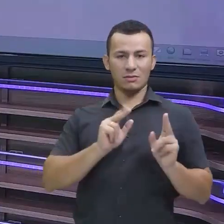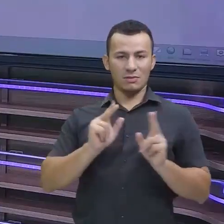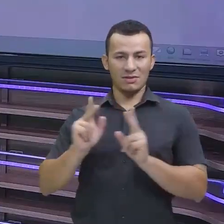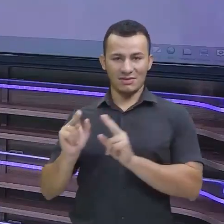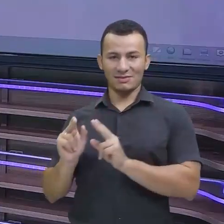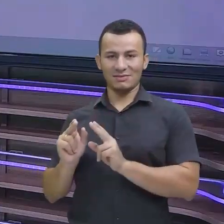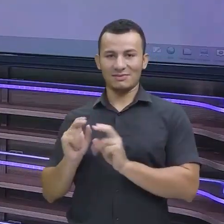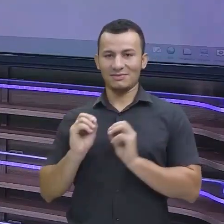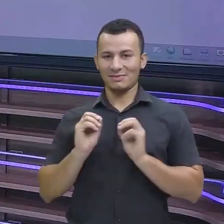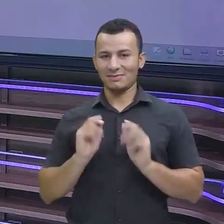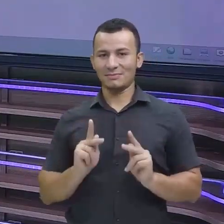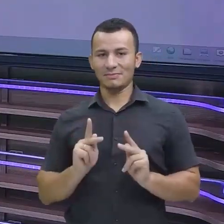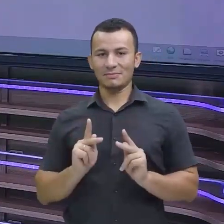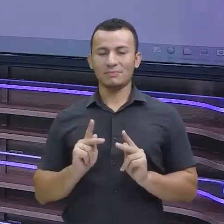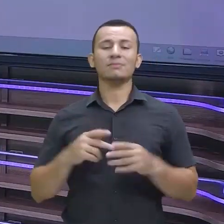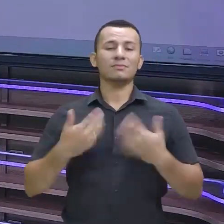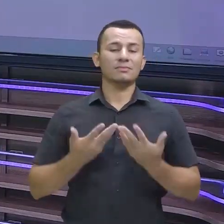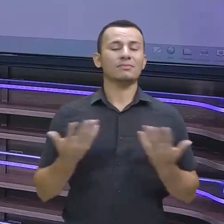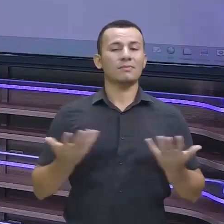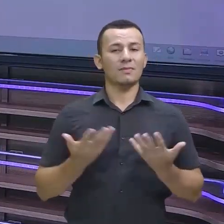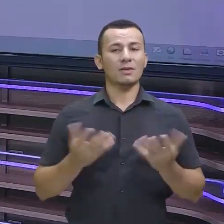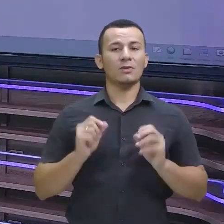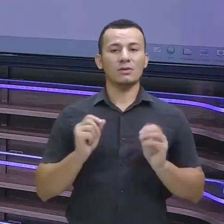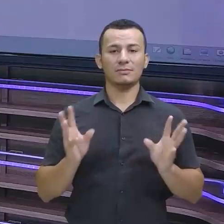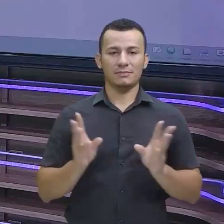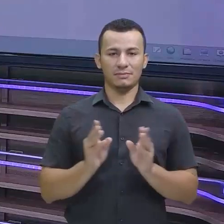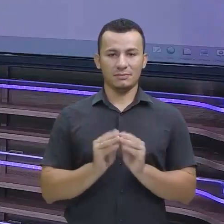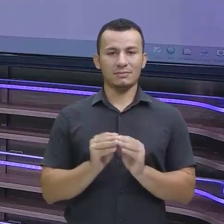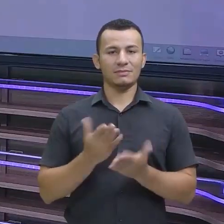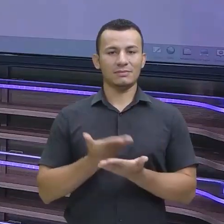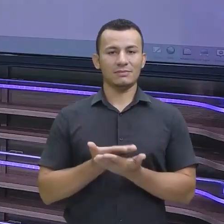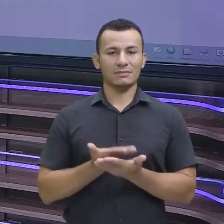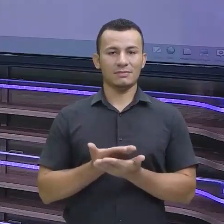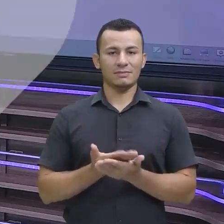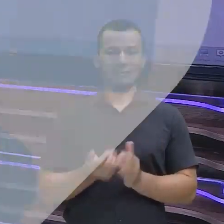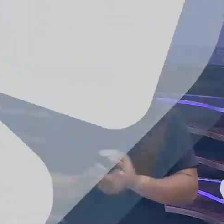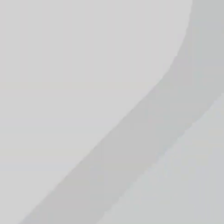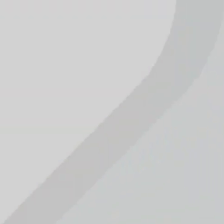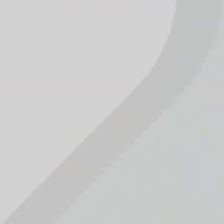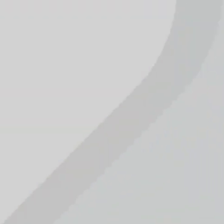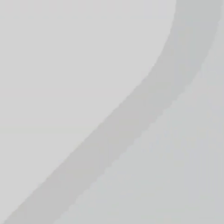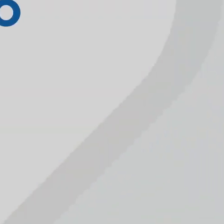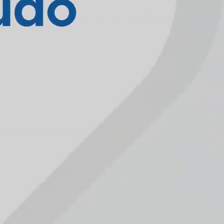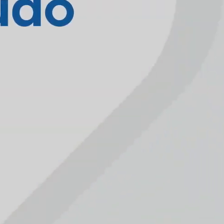Entendido? Então, agora vamos para o resumo do conteúdo.